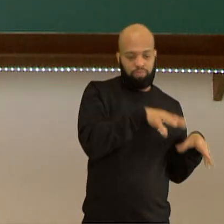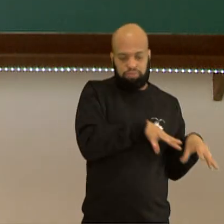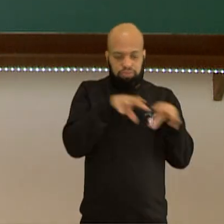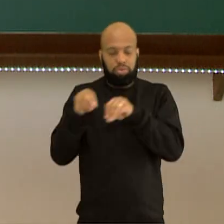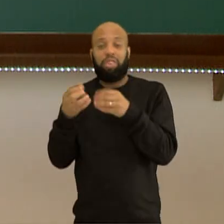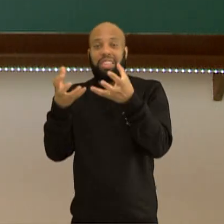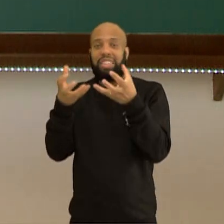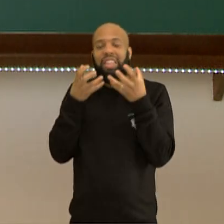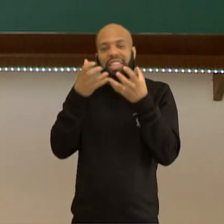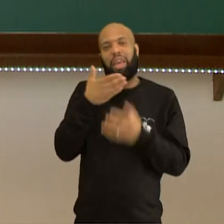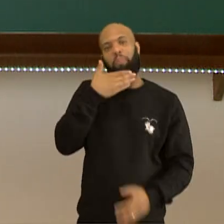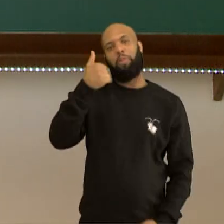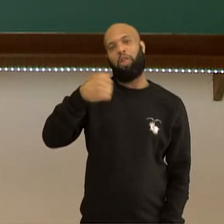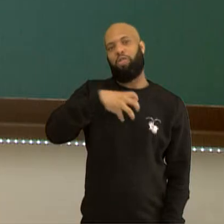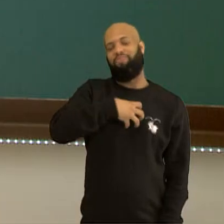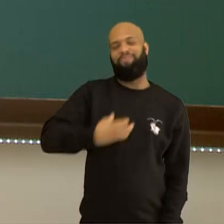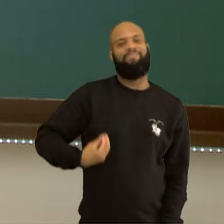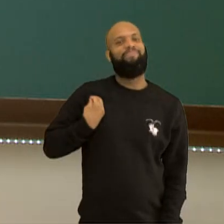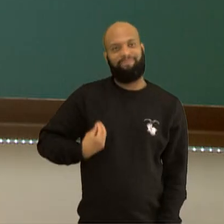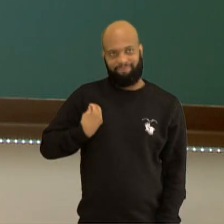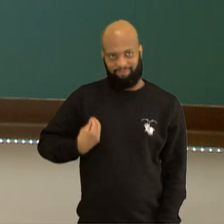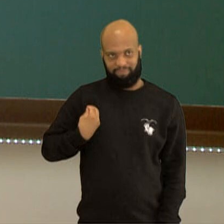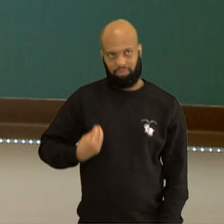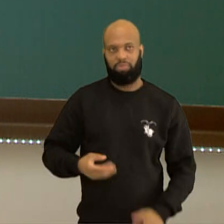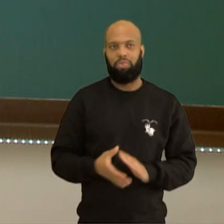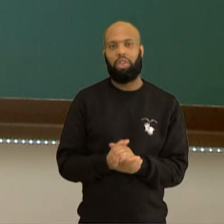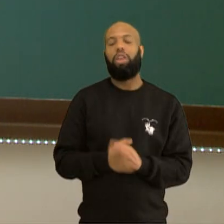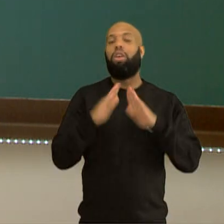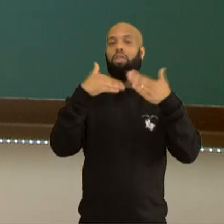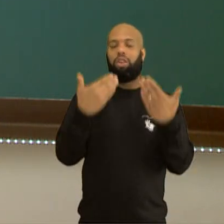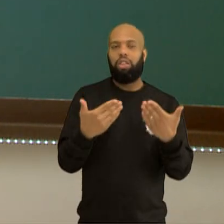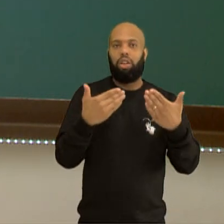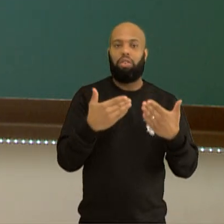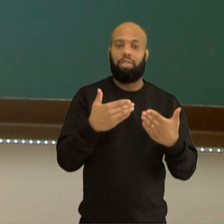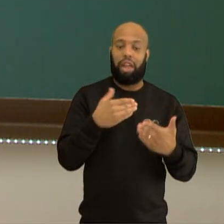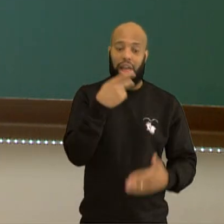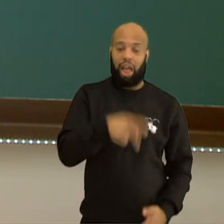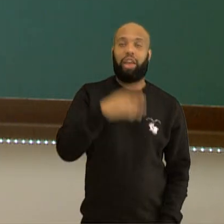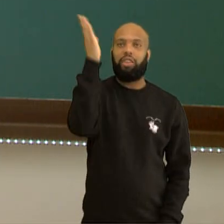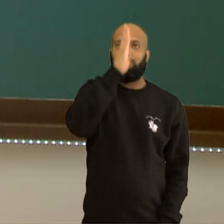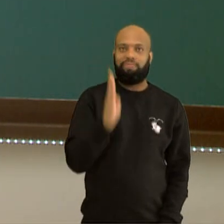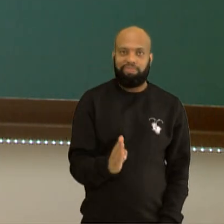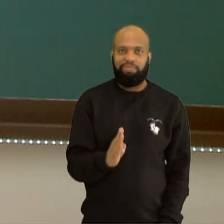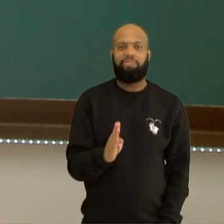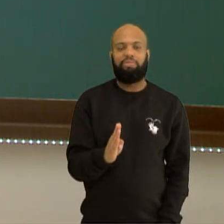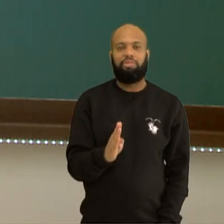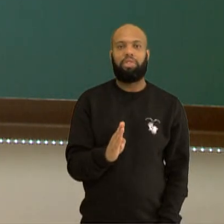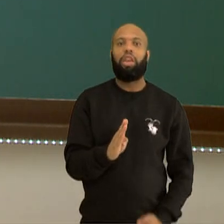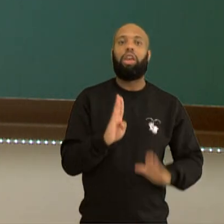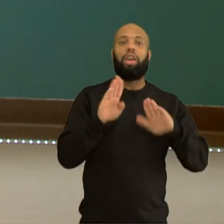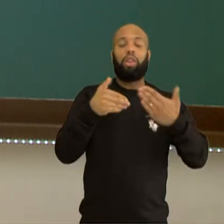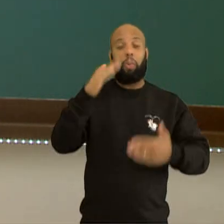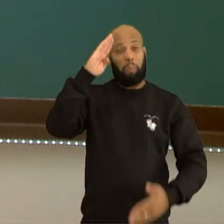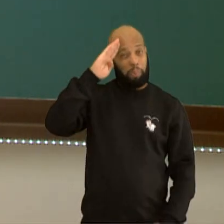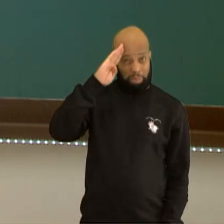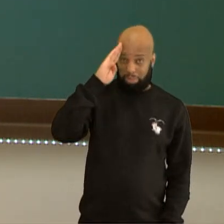de melhores condições de vida. Então, no Brasil, nós podemos dizer que o principal fator